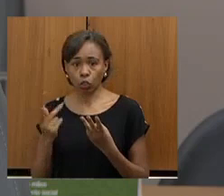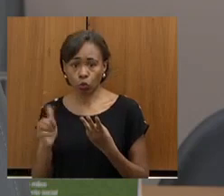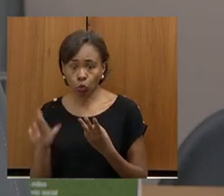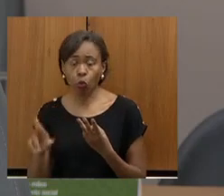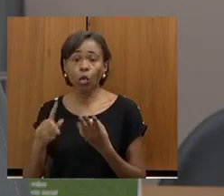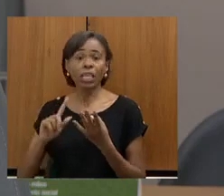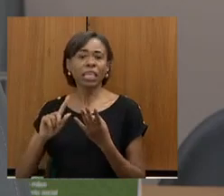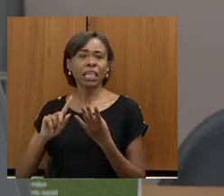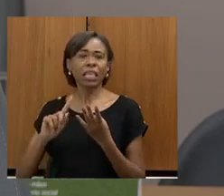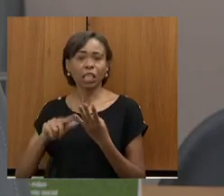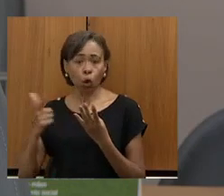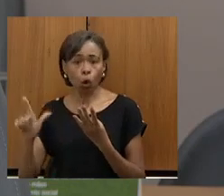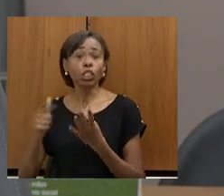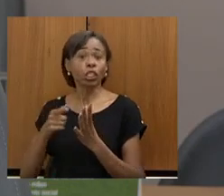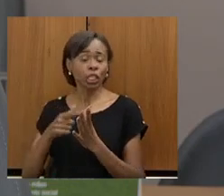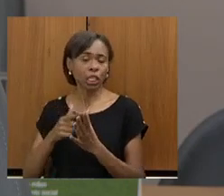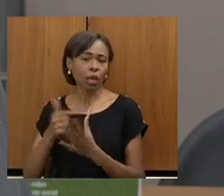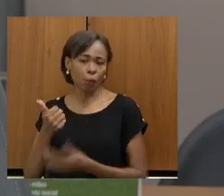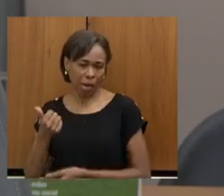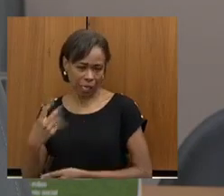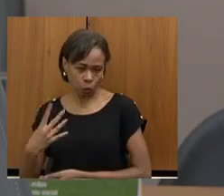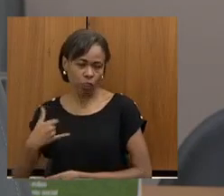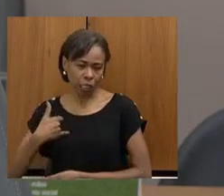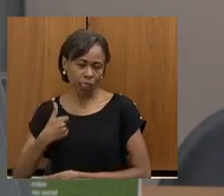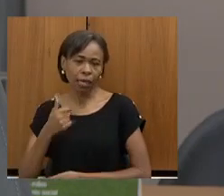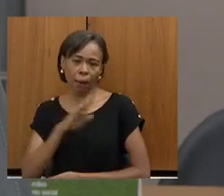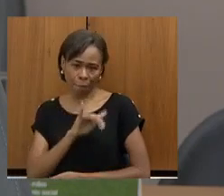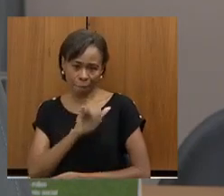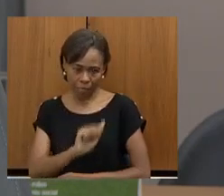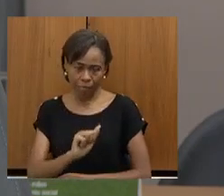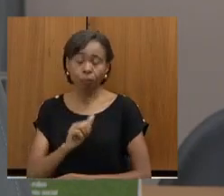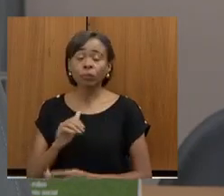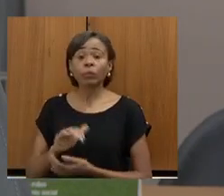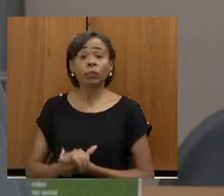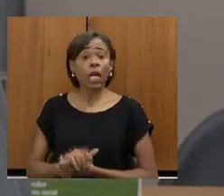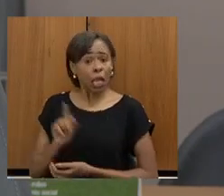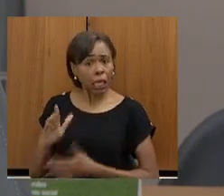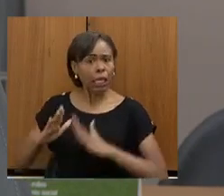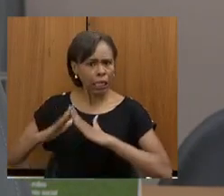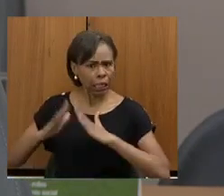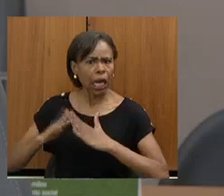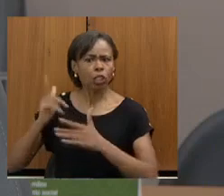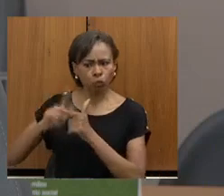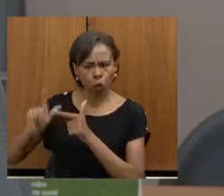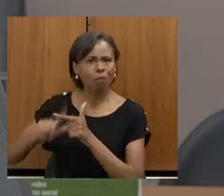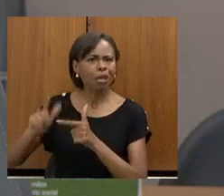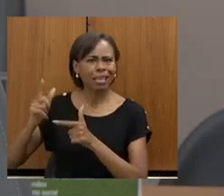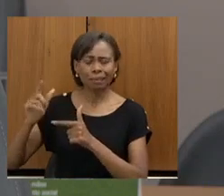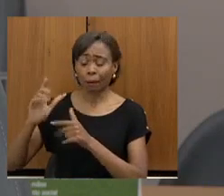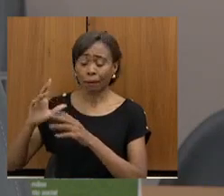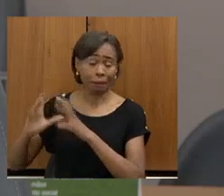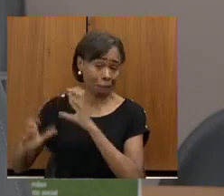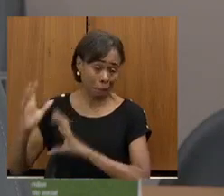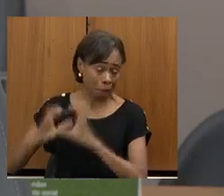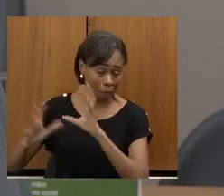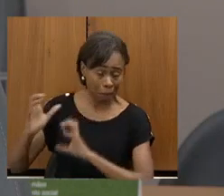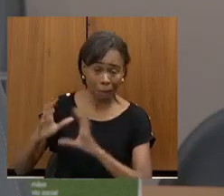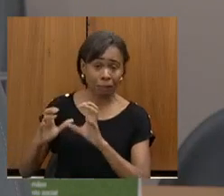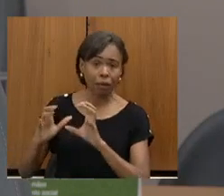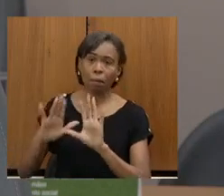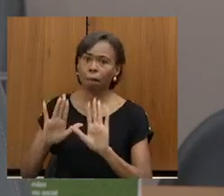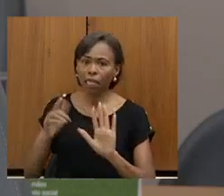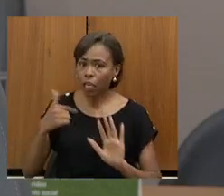minha filha biológica, tem 14. Lá em casa, acontecem situações, um brinquedo que o outro quer. Lá em casa não é